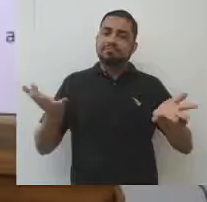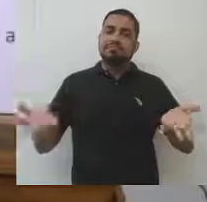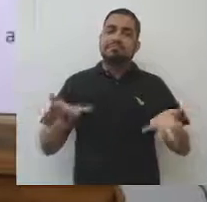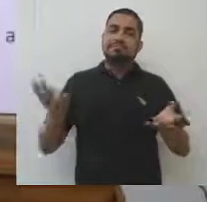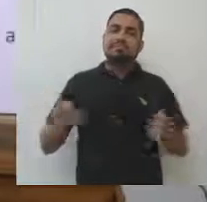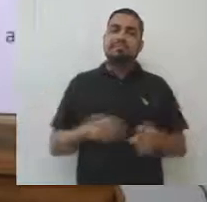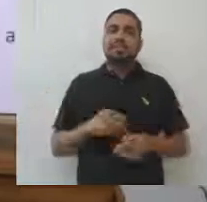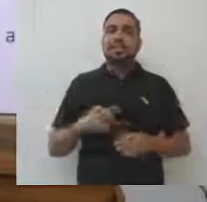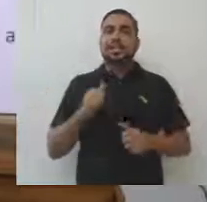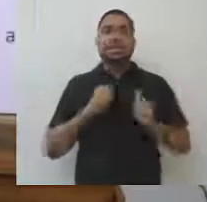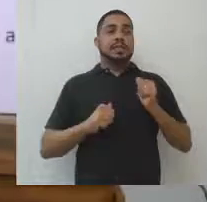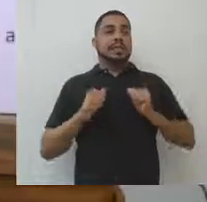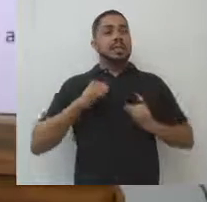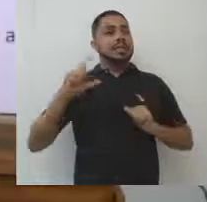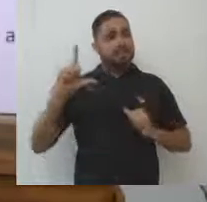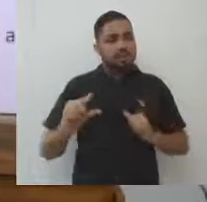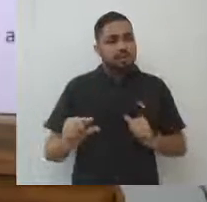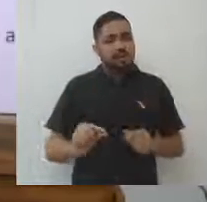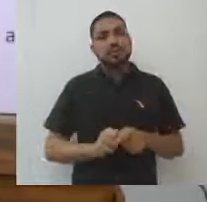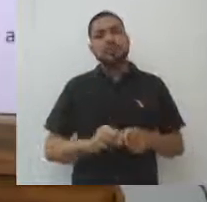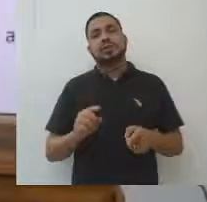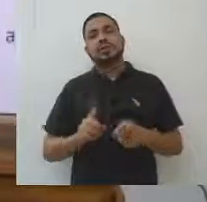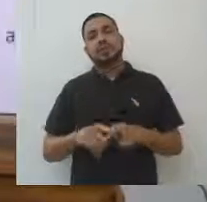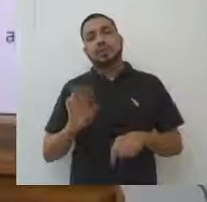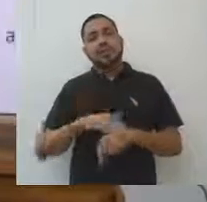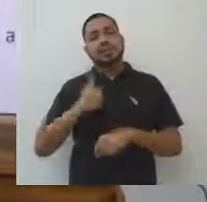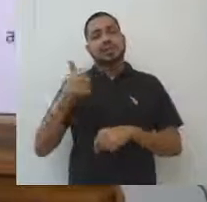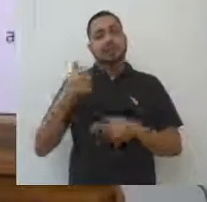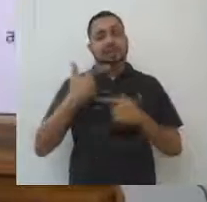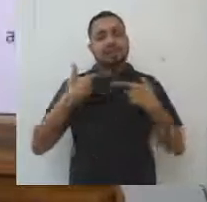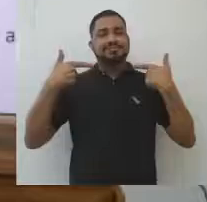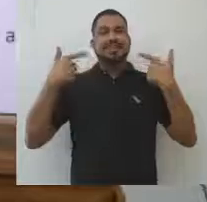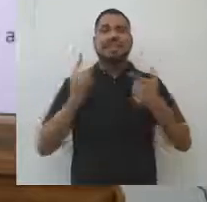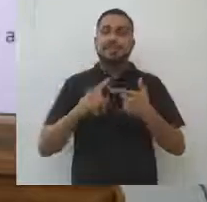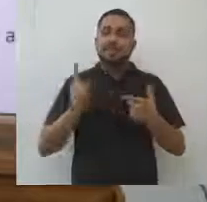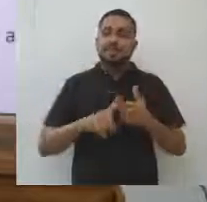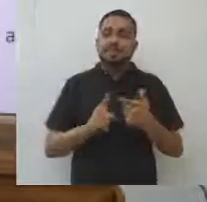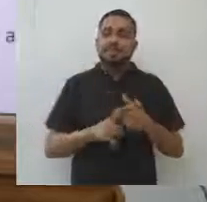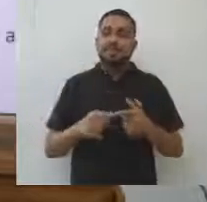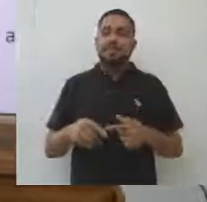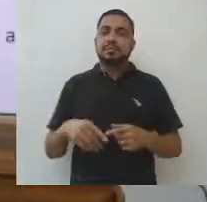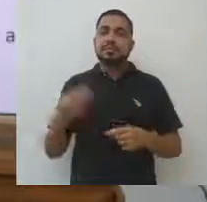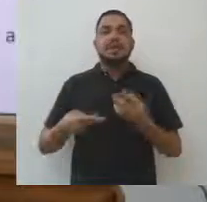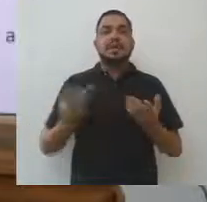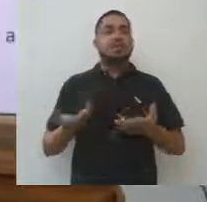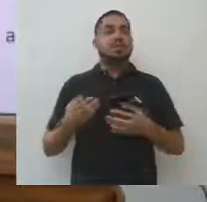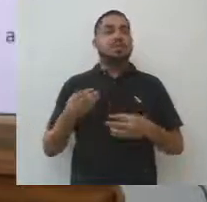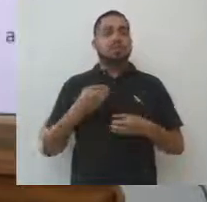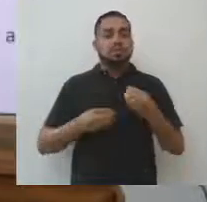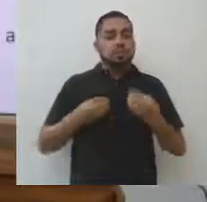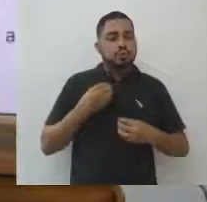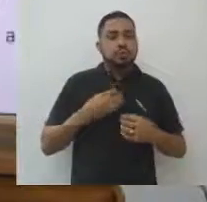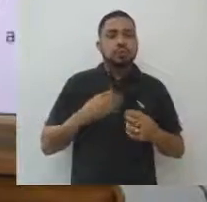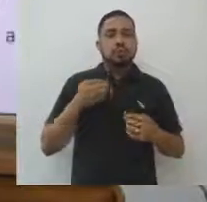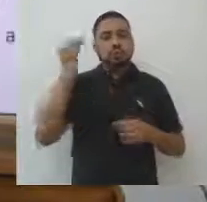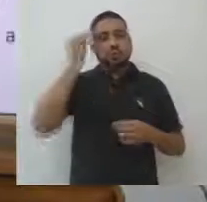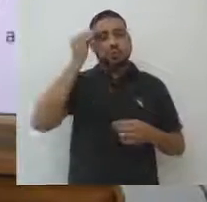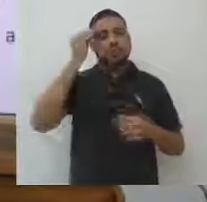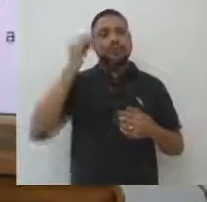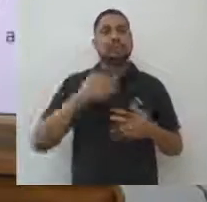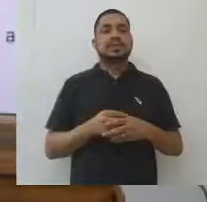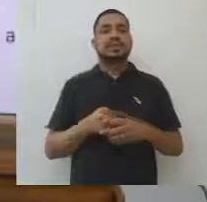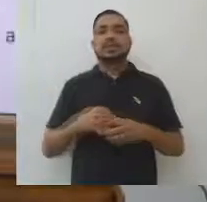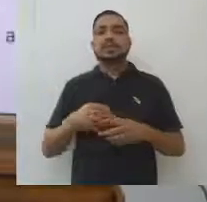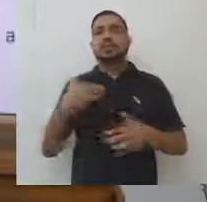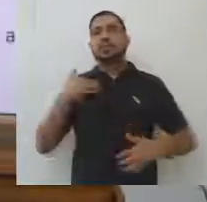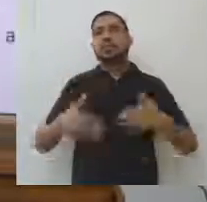diminuem a ansiedade, melhora a autoestima e ela possui uma maior consciência corporal. Quem dança tem isso daí, eu